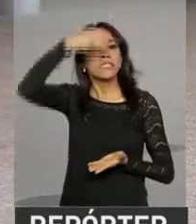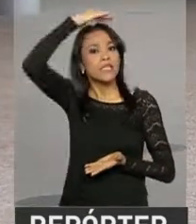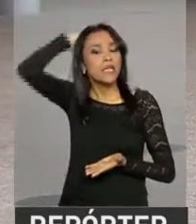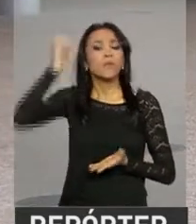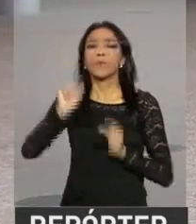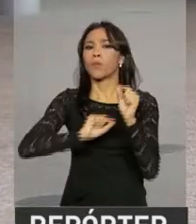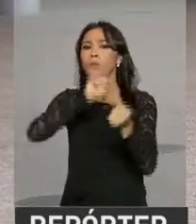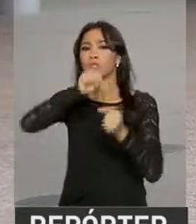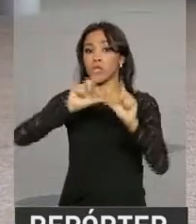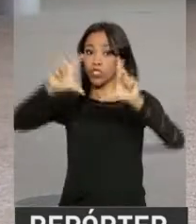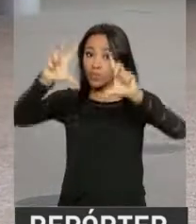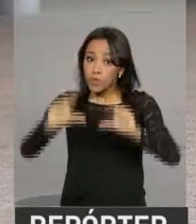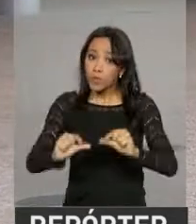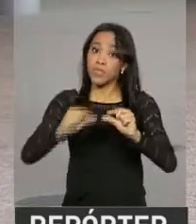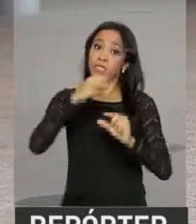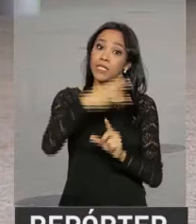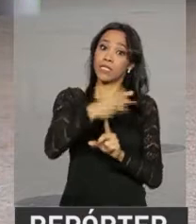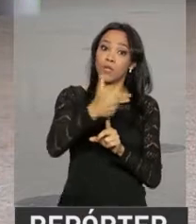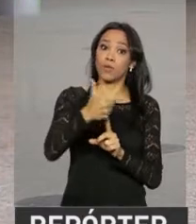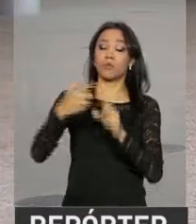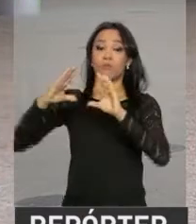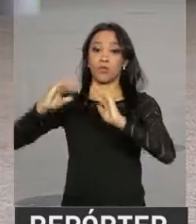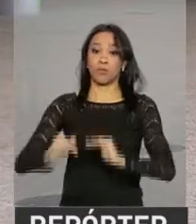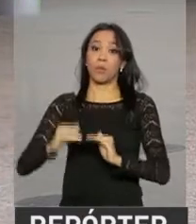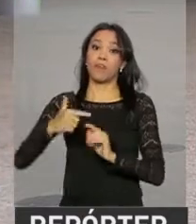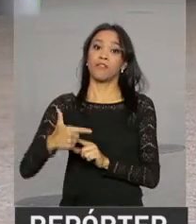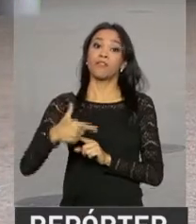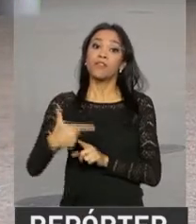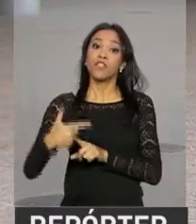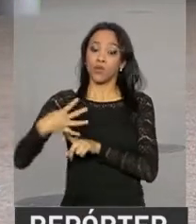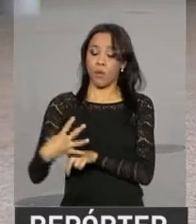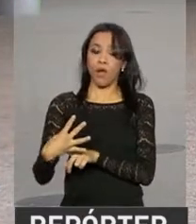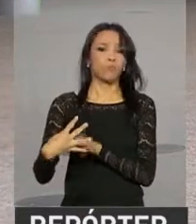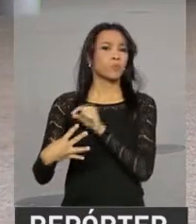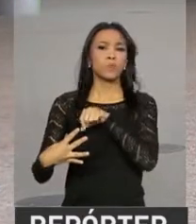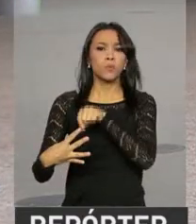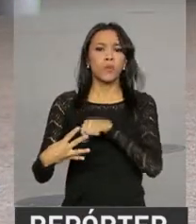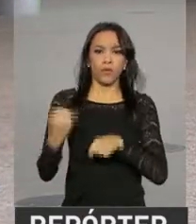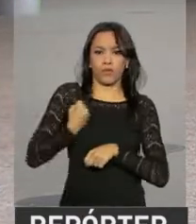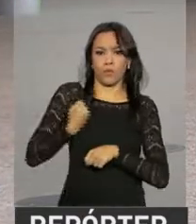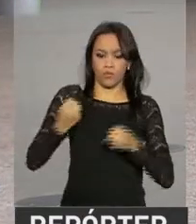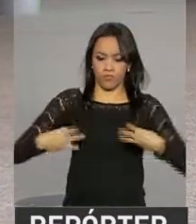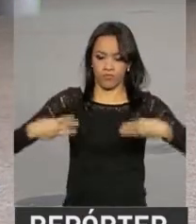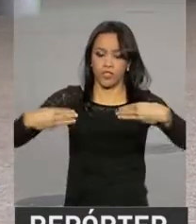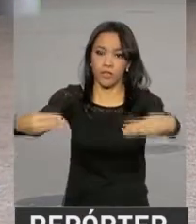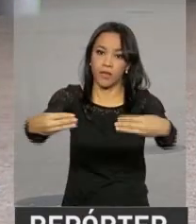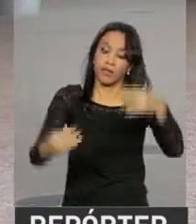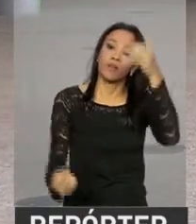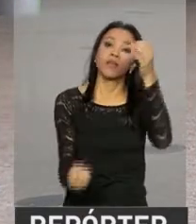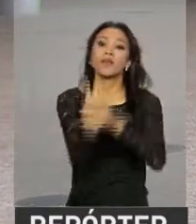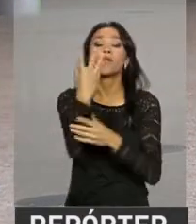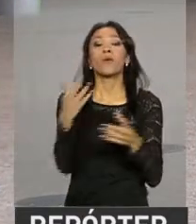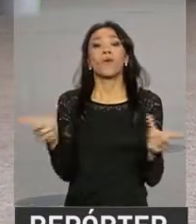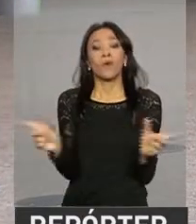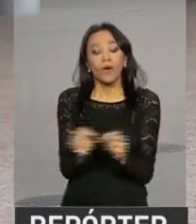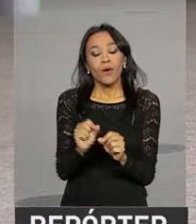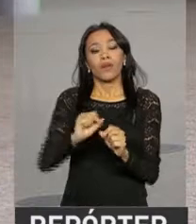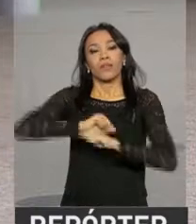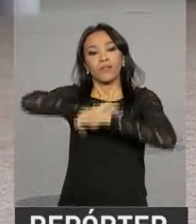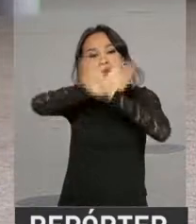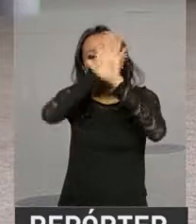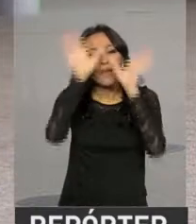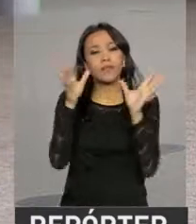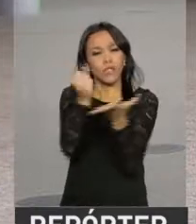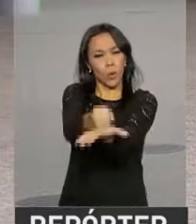diminui de 32 para 24 o número de Ministérios é a medida que criou por exemplo o ministério da Transparência fiscalização e